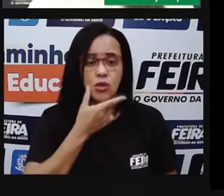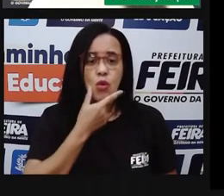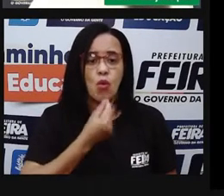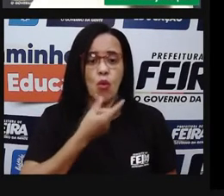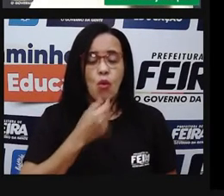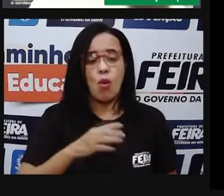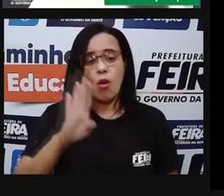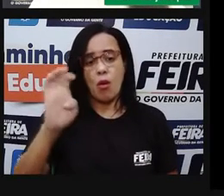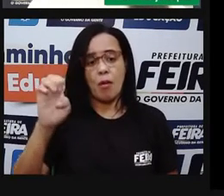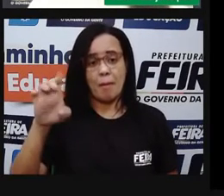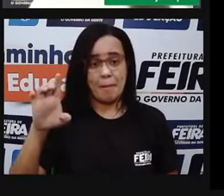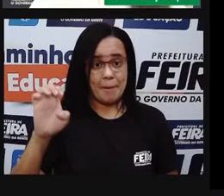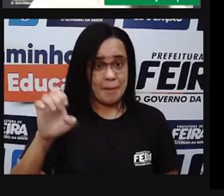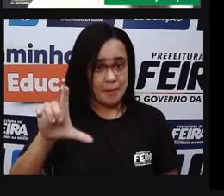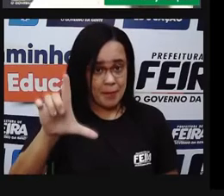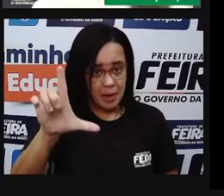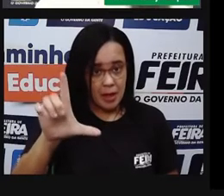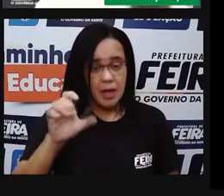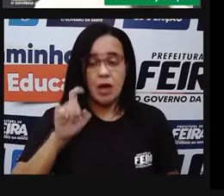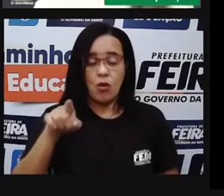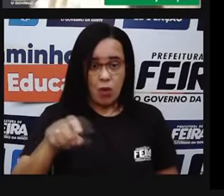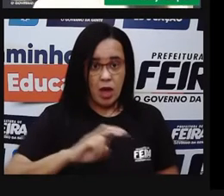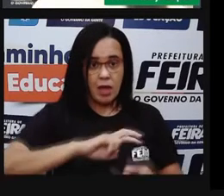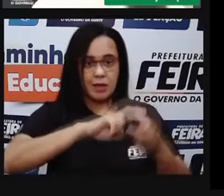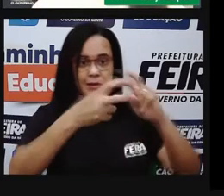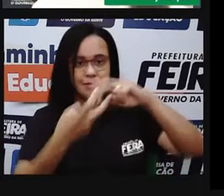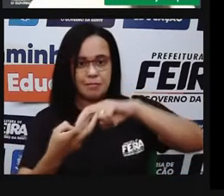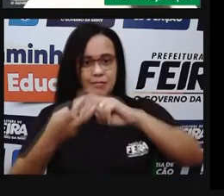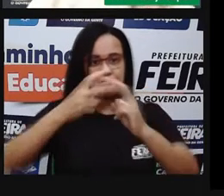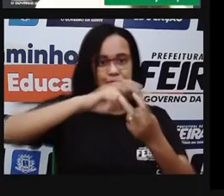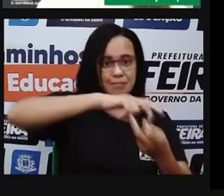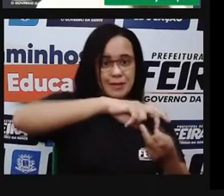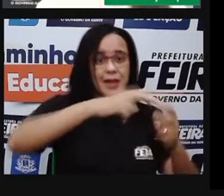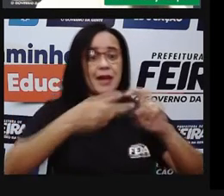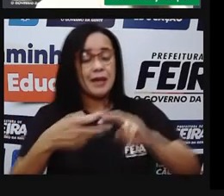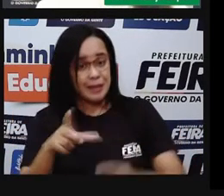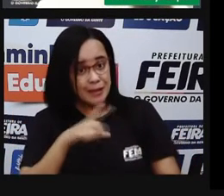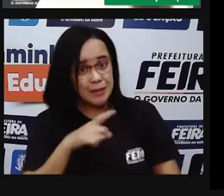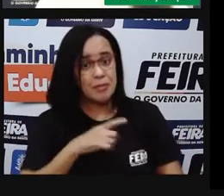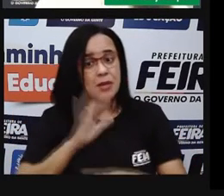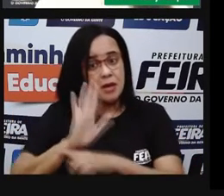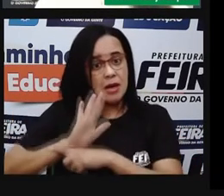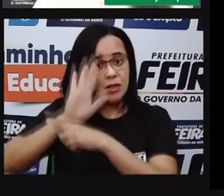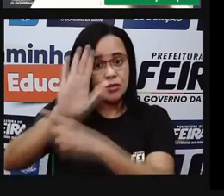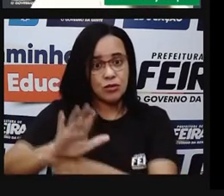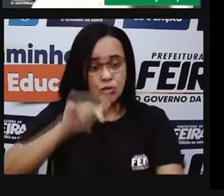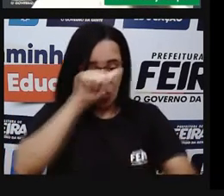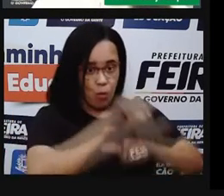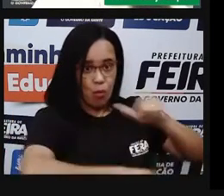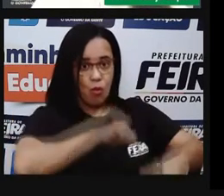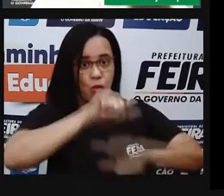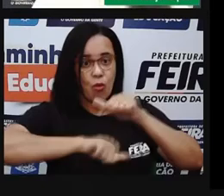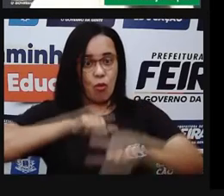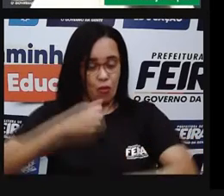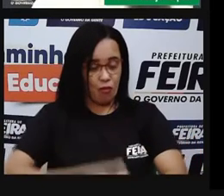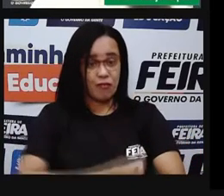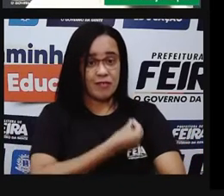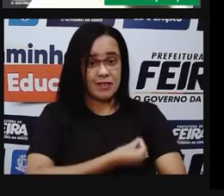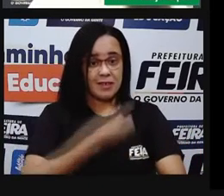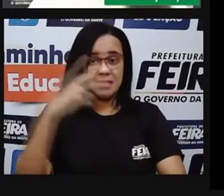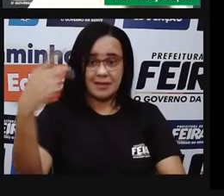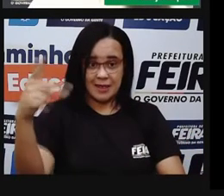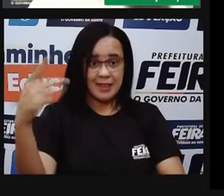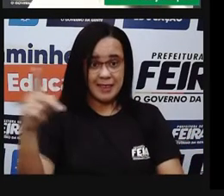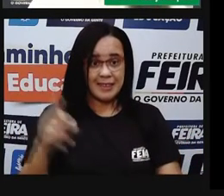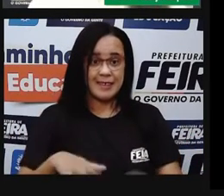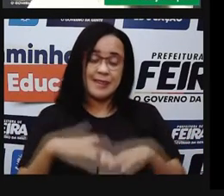do mundo da droga. Então a gente percebe como a arte, como a cultura, ela tem resgatado as pessoas, né, então não deixem de ver. Aí tem,